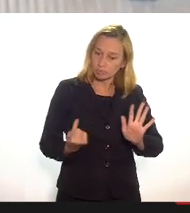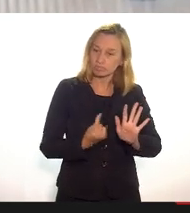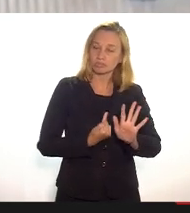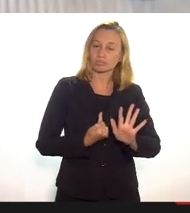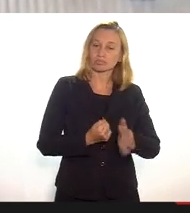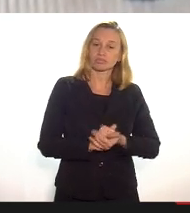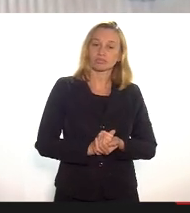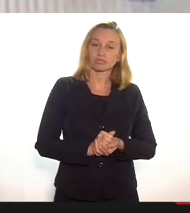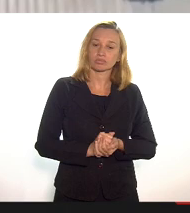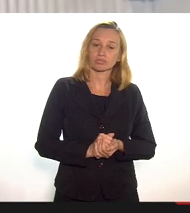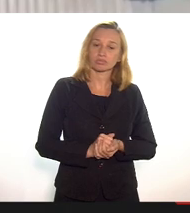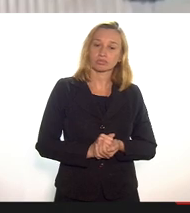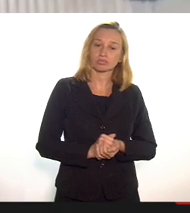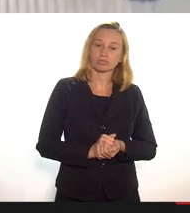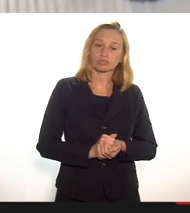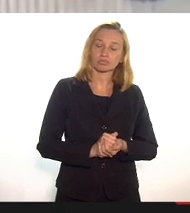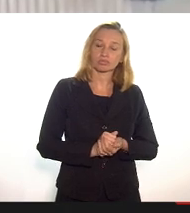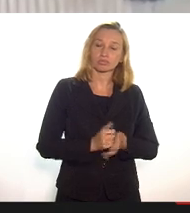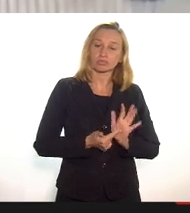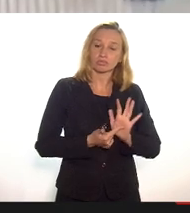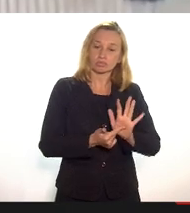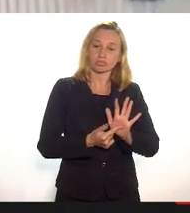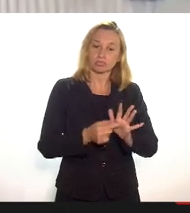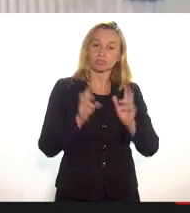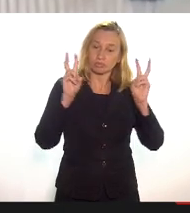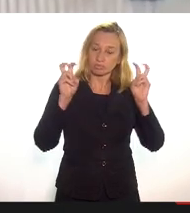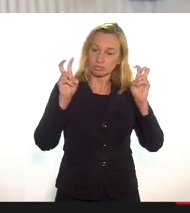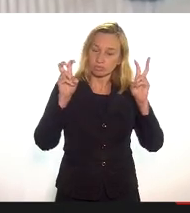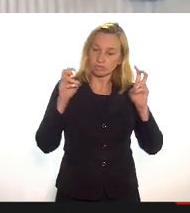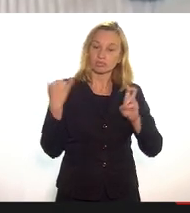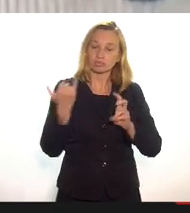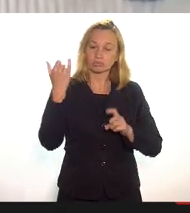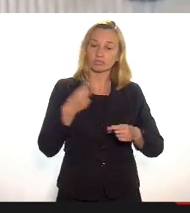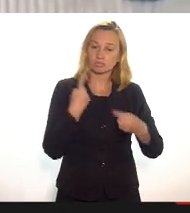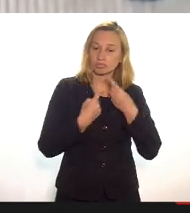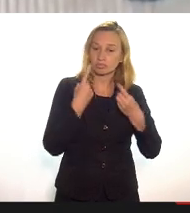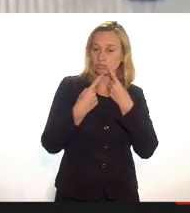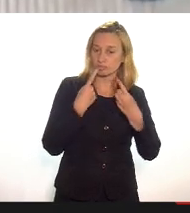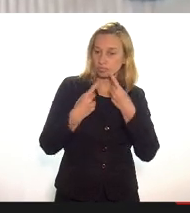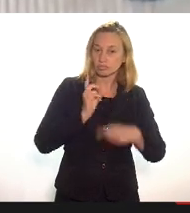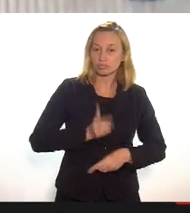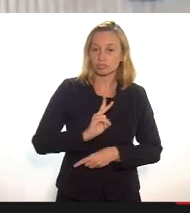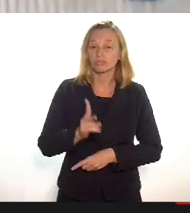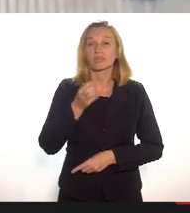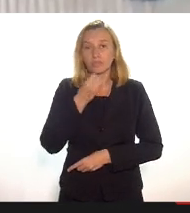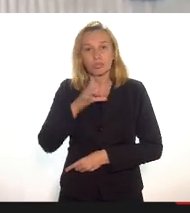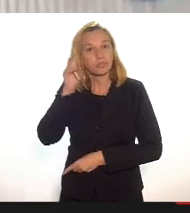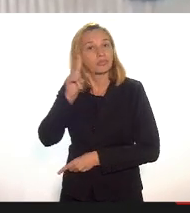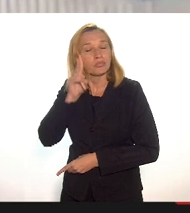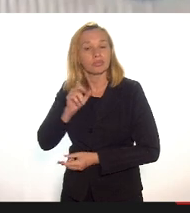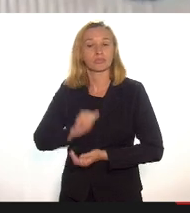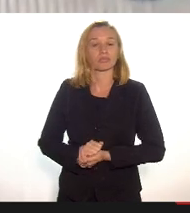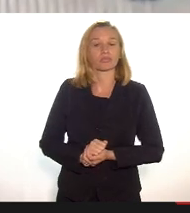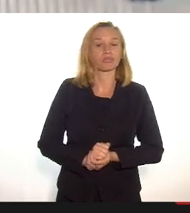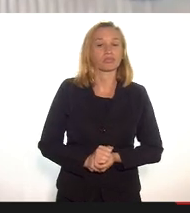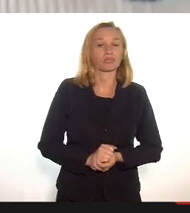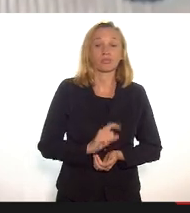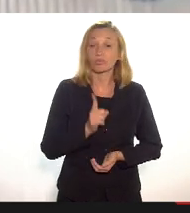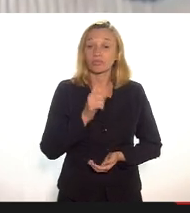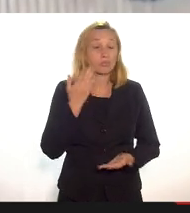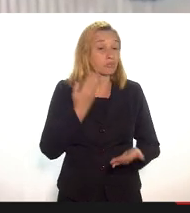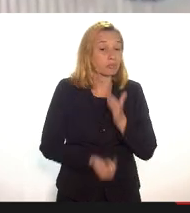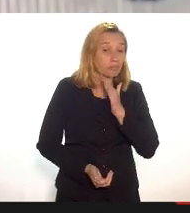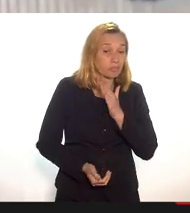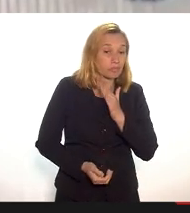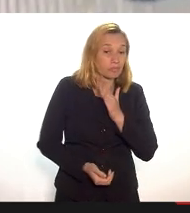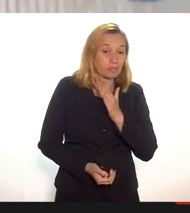né? E traz elementos importantes que a gente está sempre discutindo, mas é muito bom relembrar para que a gente não perca